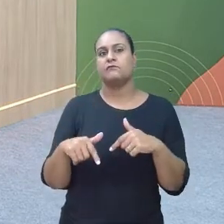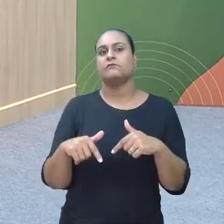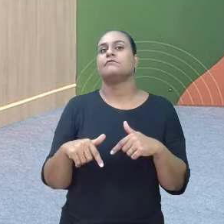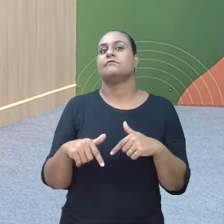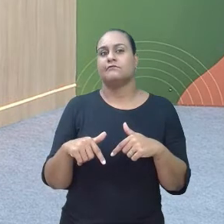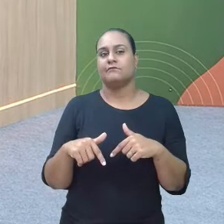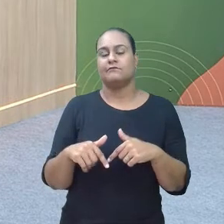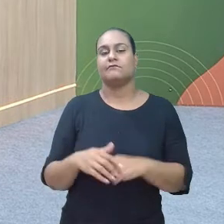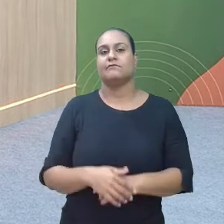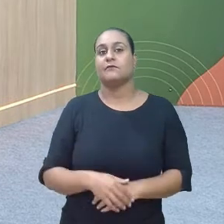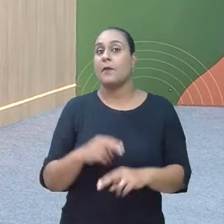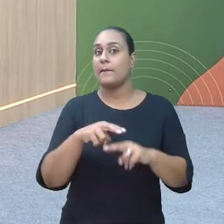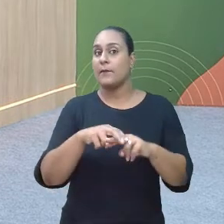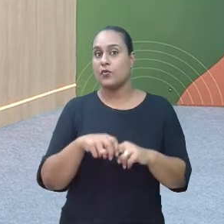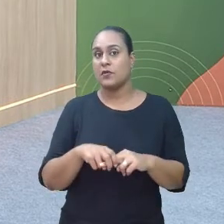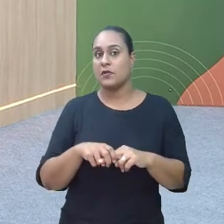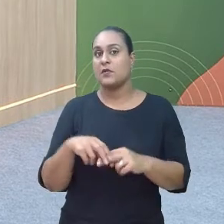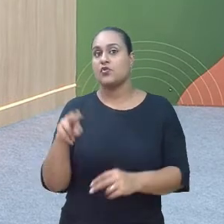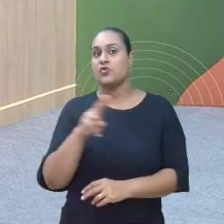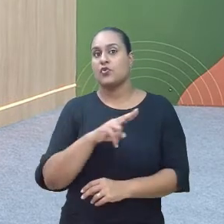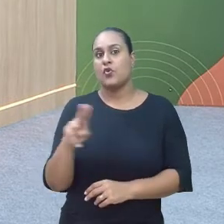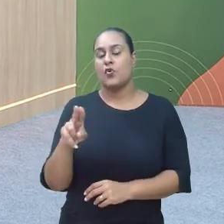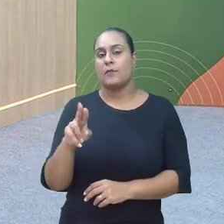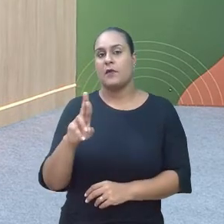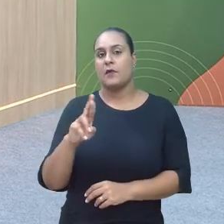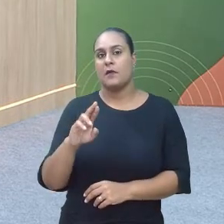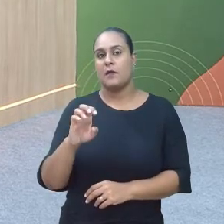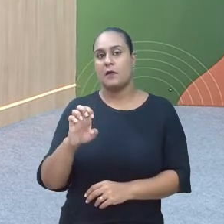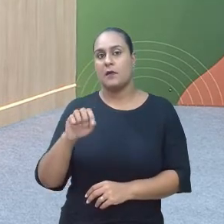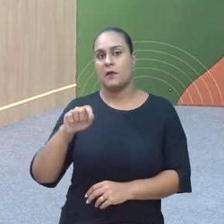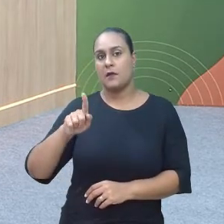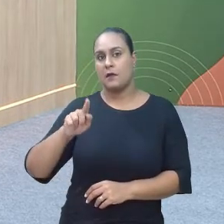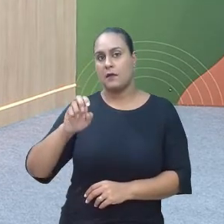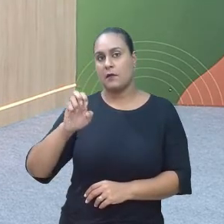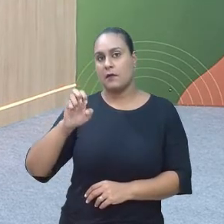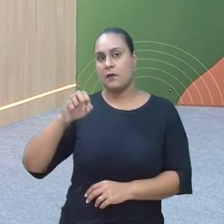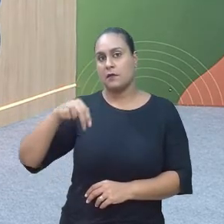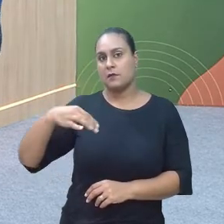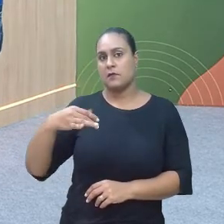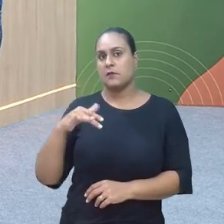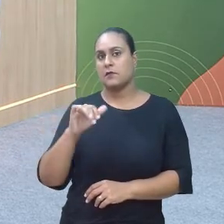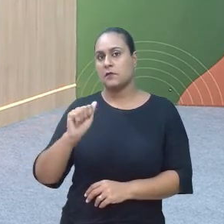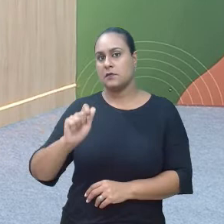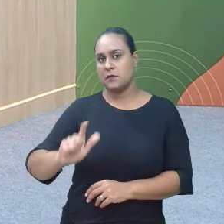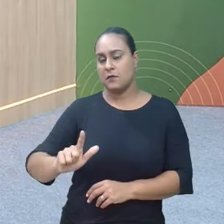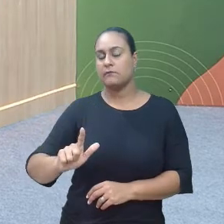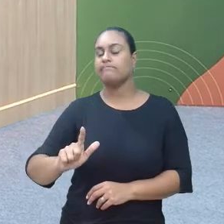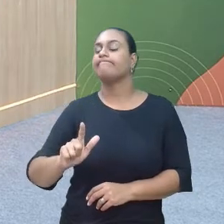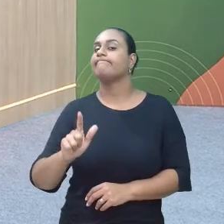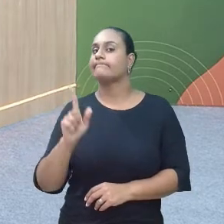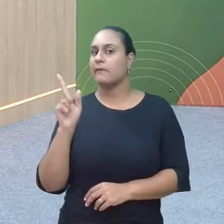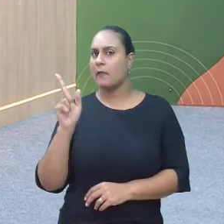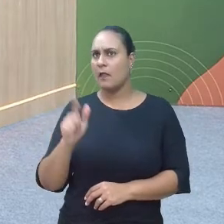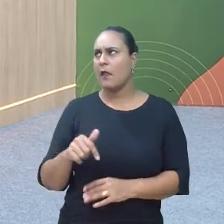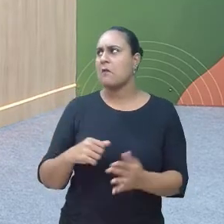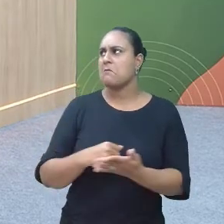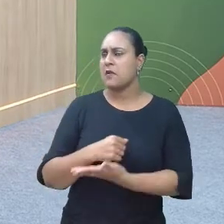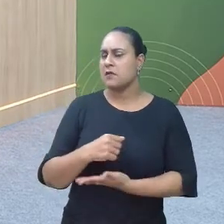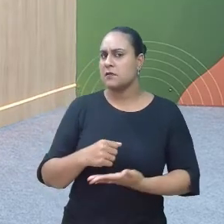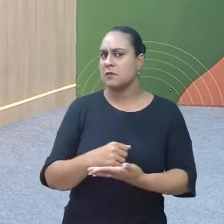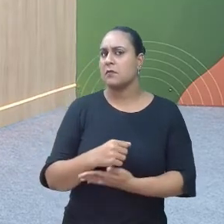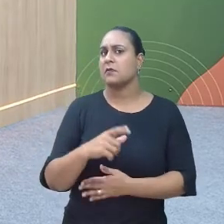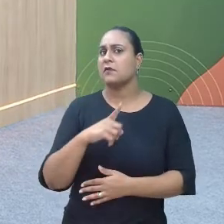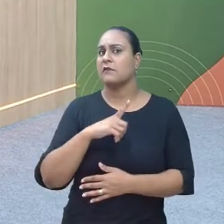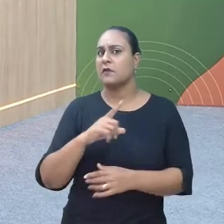do rei, por isso esse termo regencial, tá? Então, basicamente é isso, tá certo? Que nós vamos ter, né,